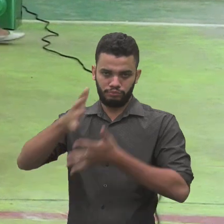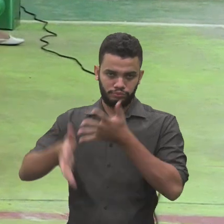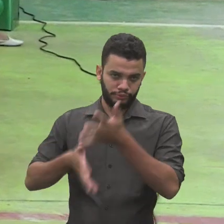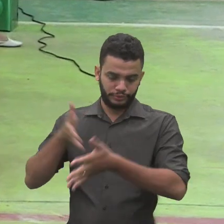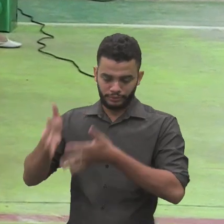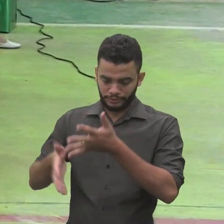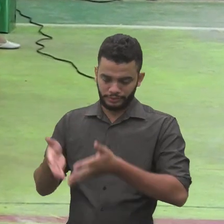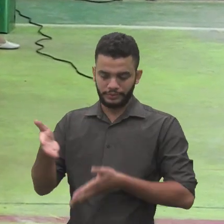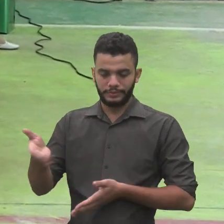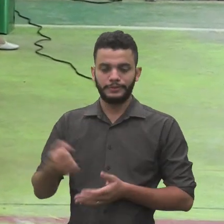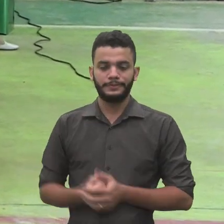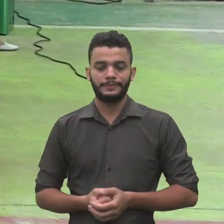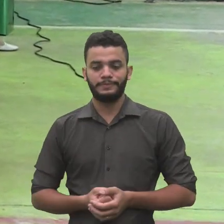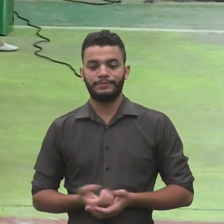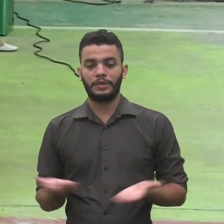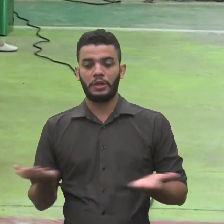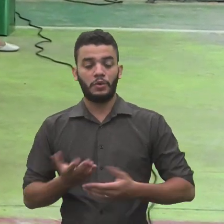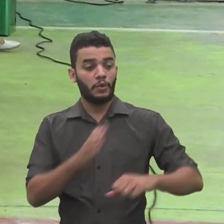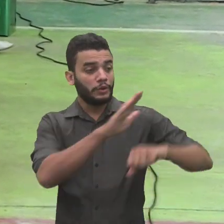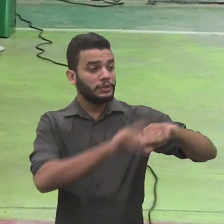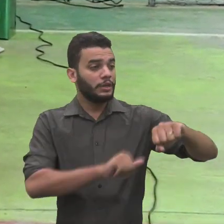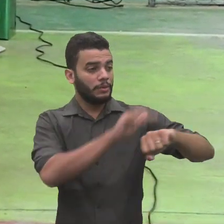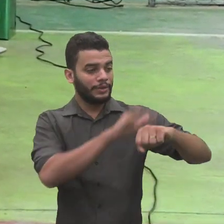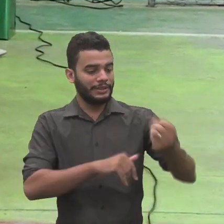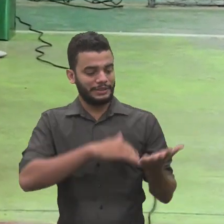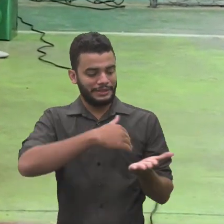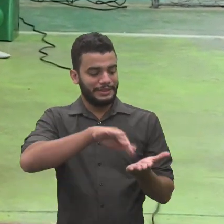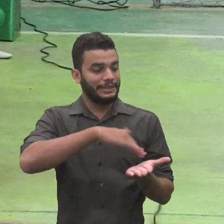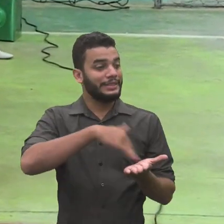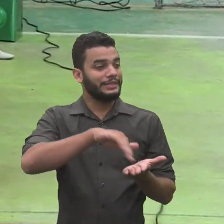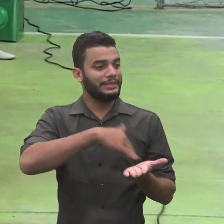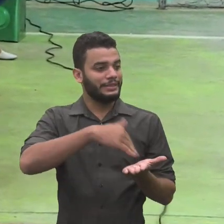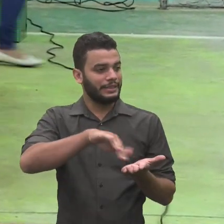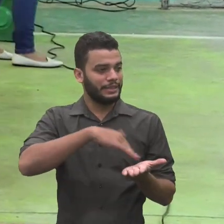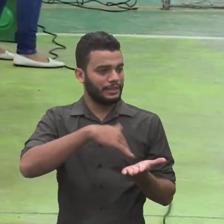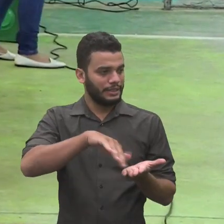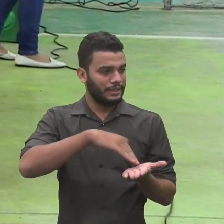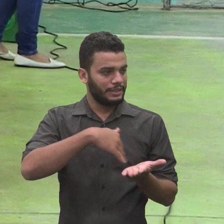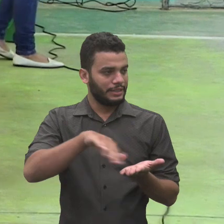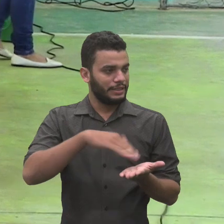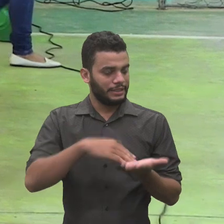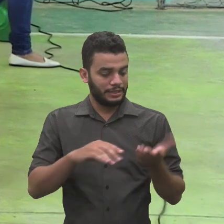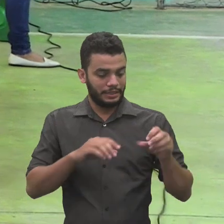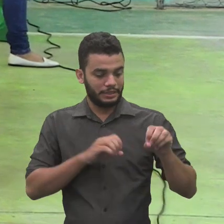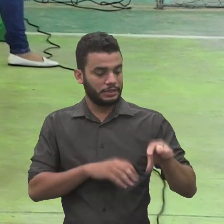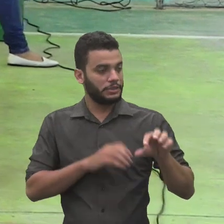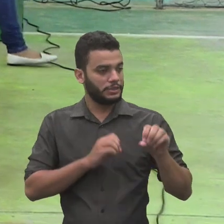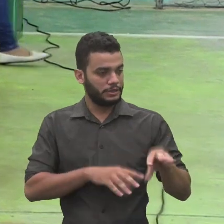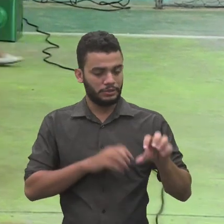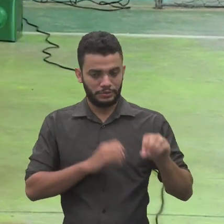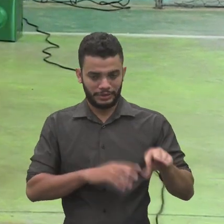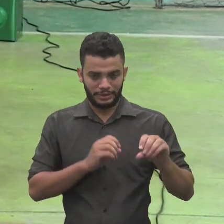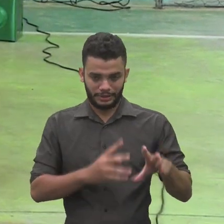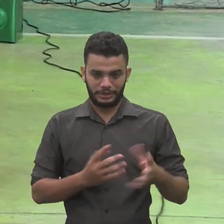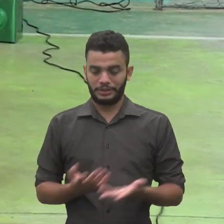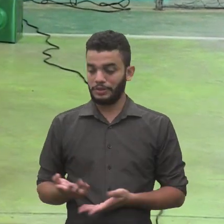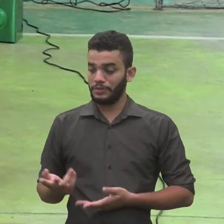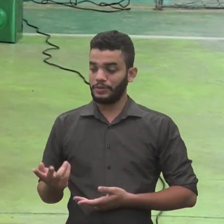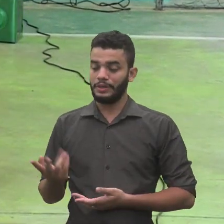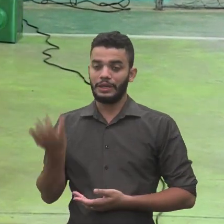da secretaria que nos ajuda lá com os xerófos é o Matheus. Matheus Felipe e a